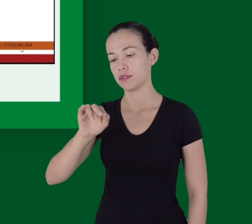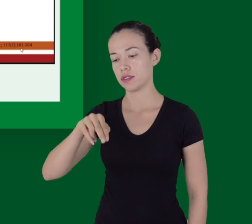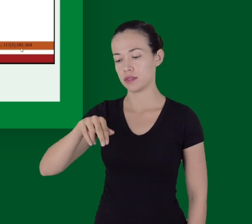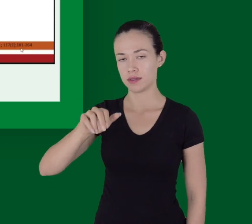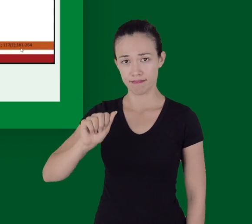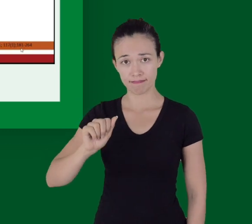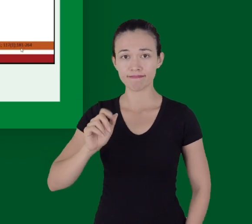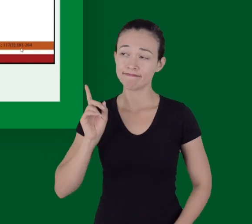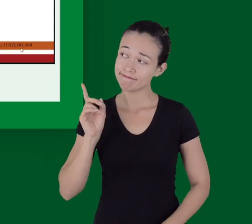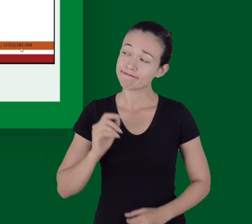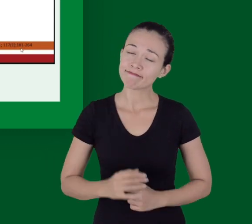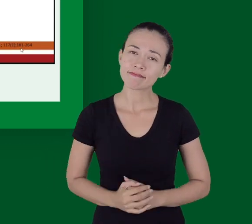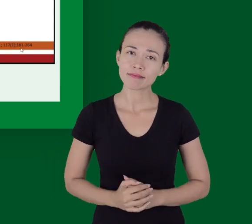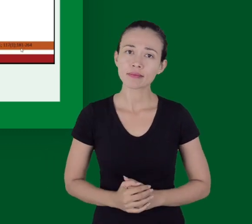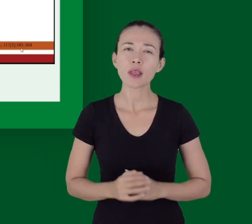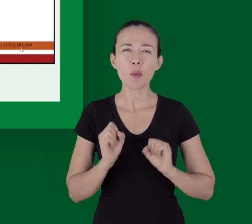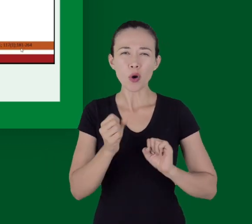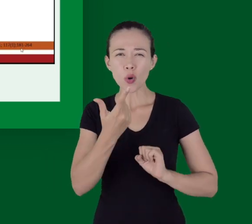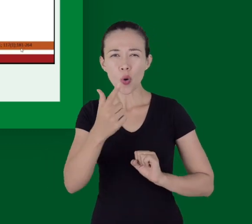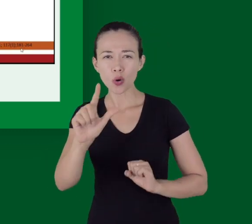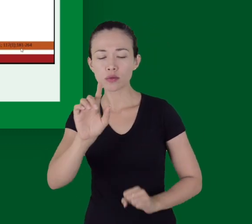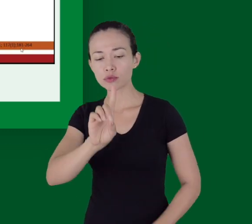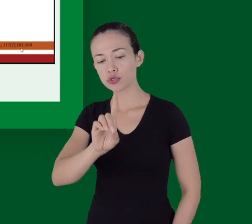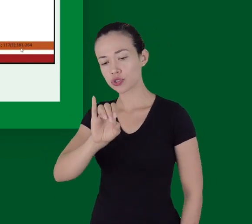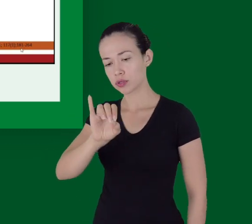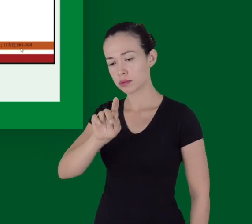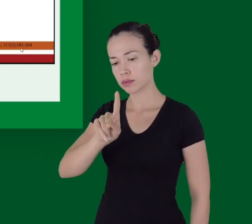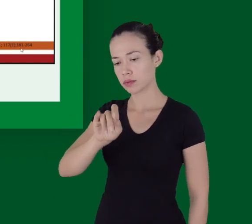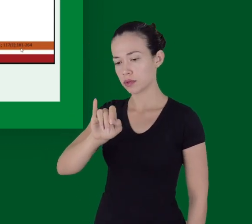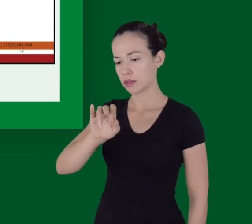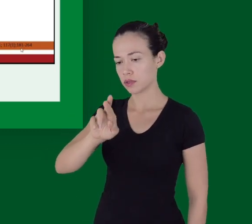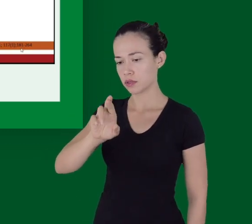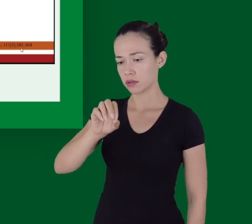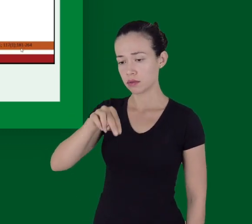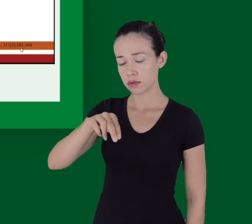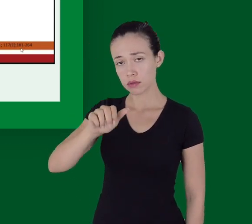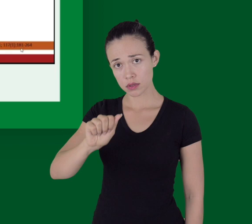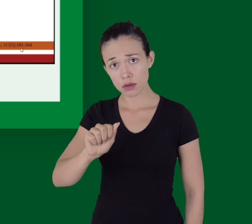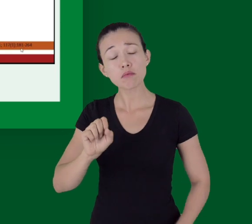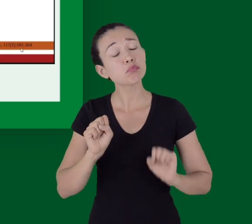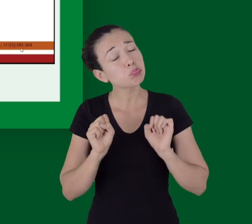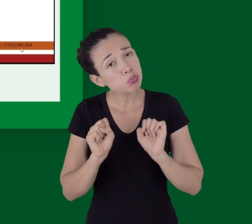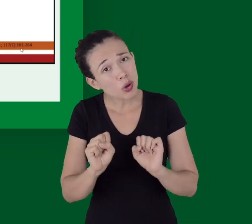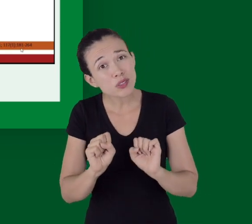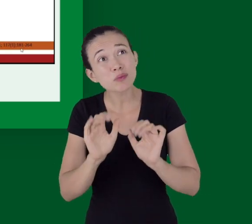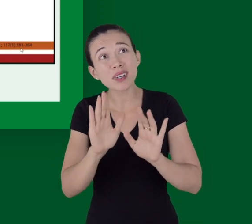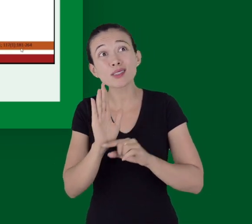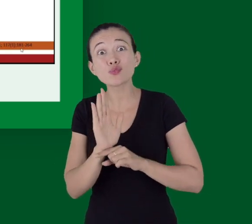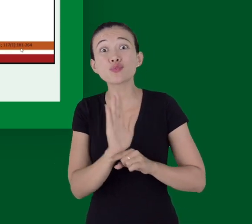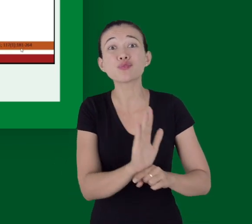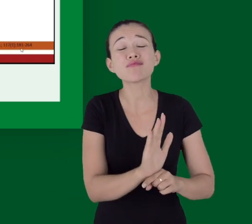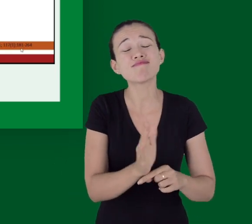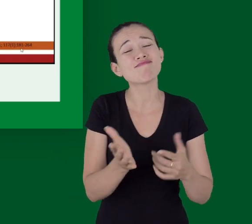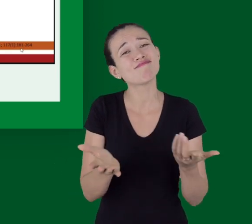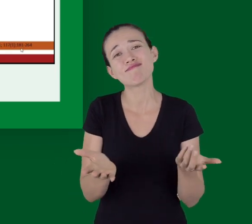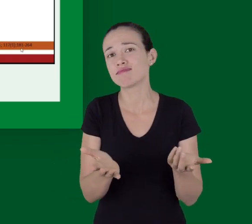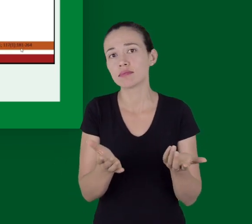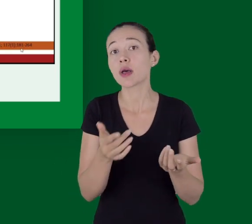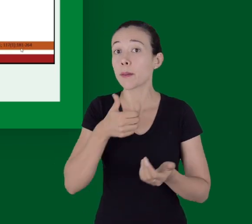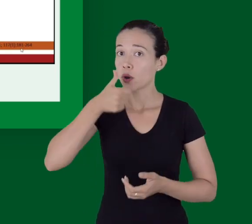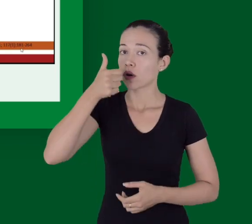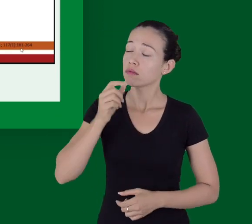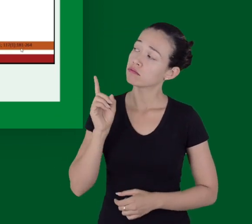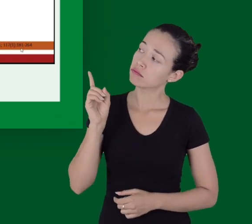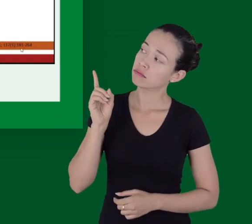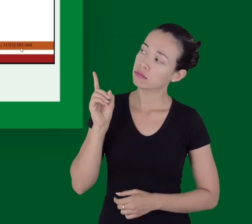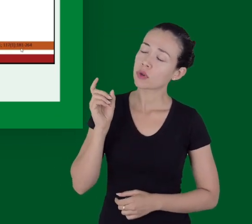droga. E tem que ter muito cuidado com a morfina, porque não é uma medicação que você faz na hora que você chega no paciente com dor torácica. Você precisa